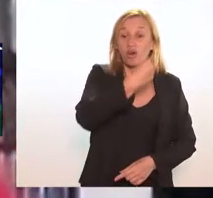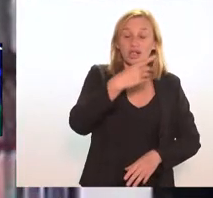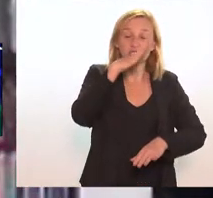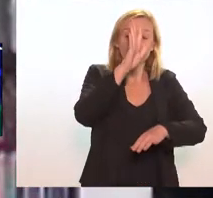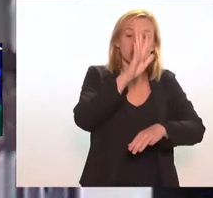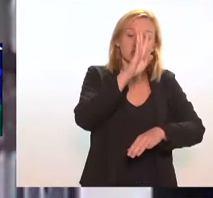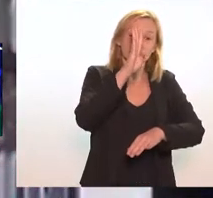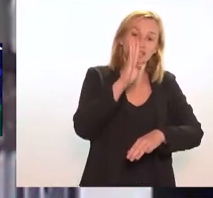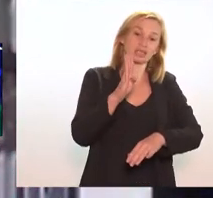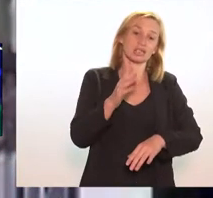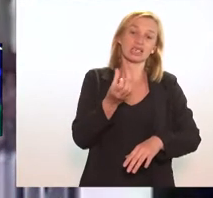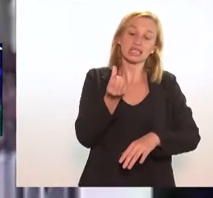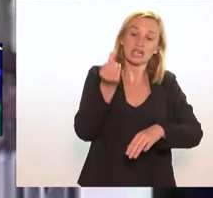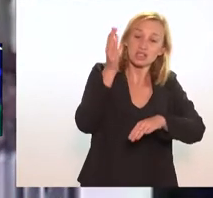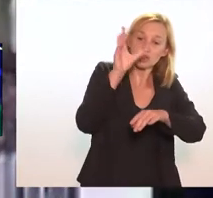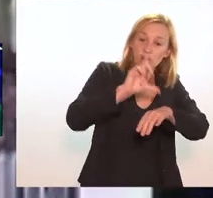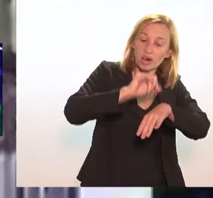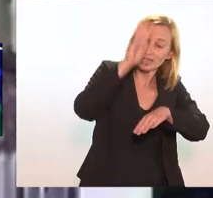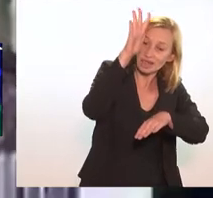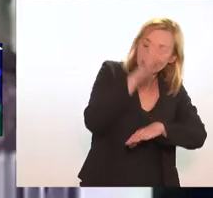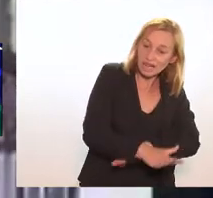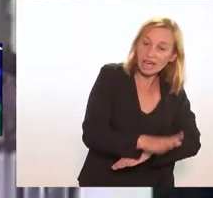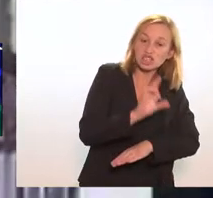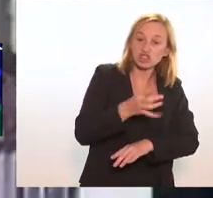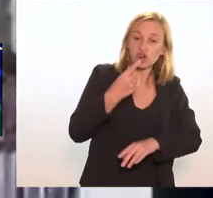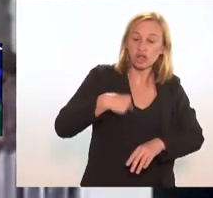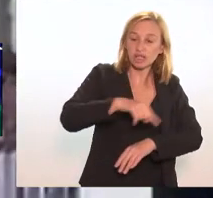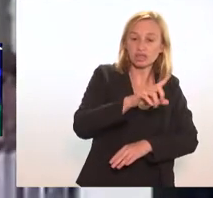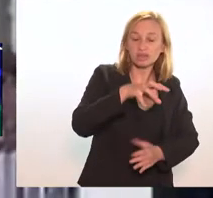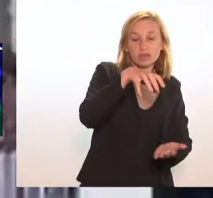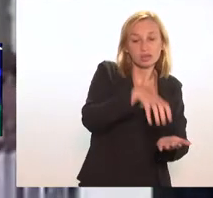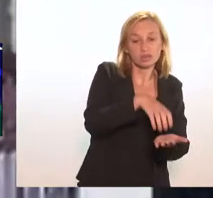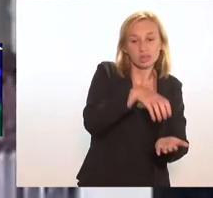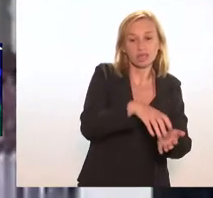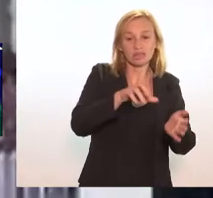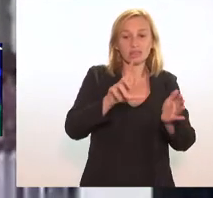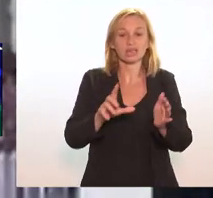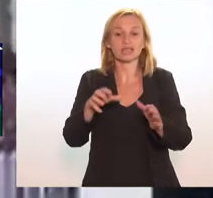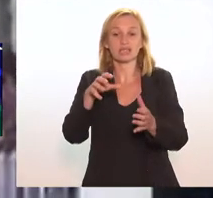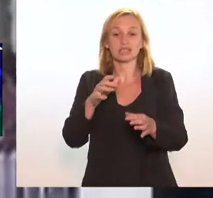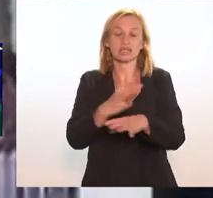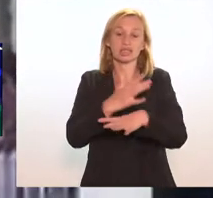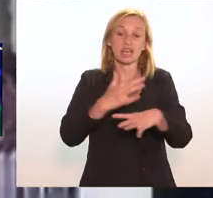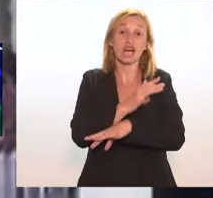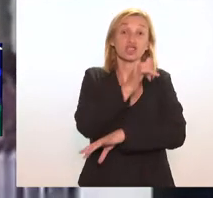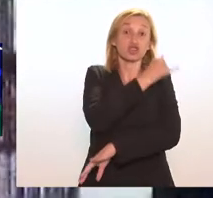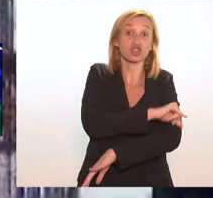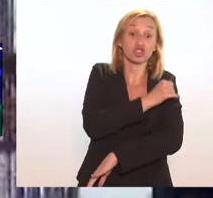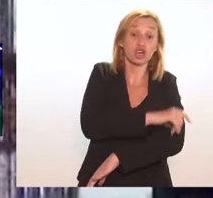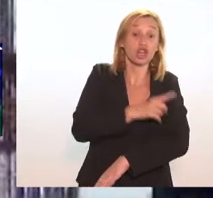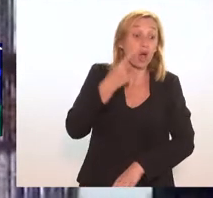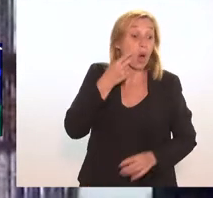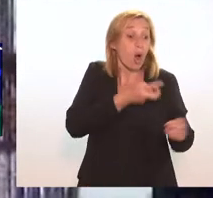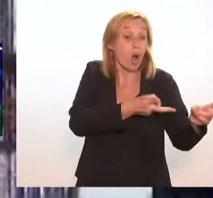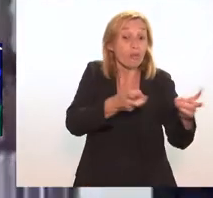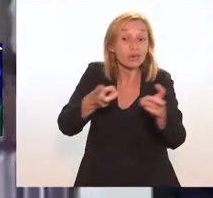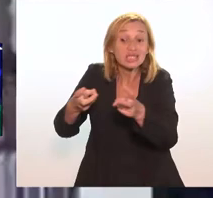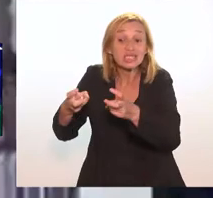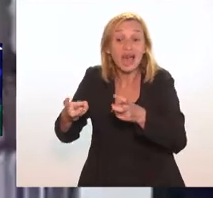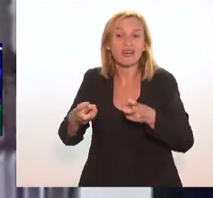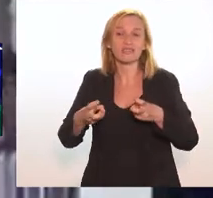6 horas da tarde, é só dar uma volta no centro da cidade do Rio de Janeiro e observe o